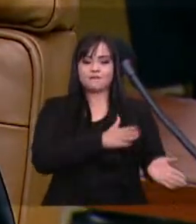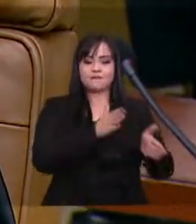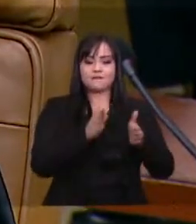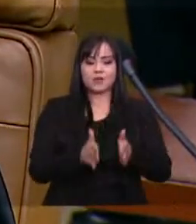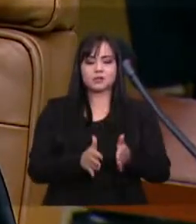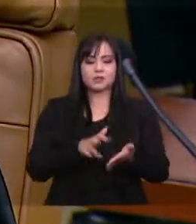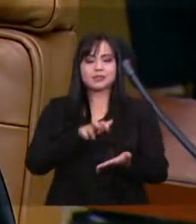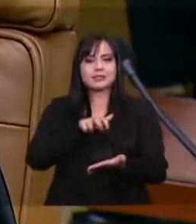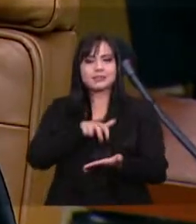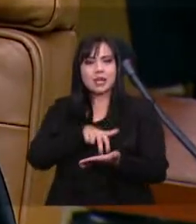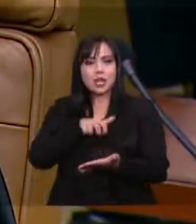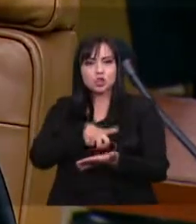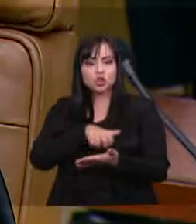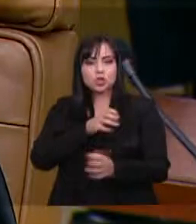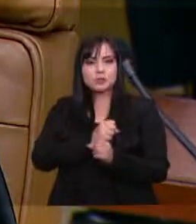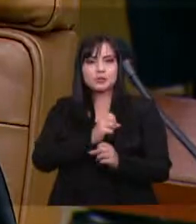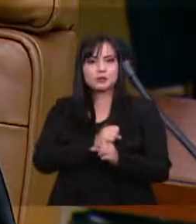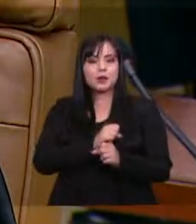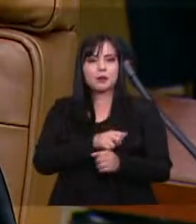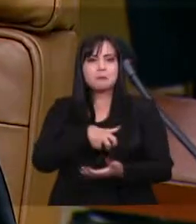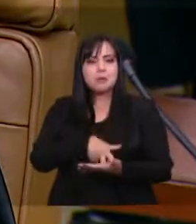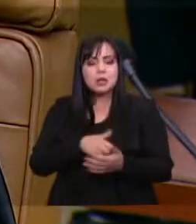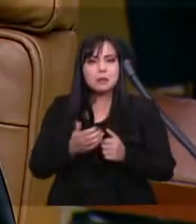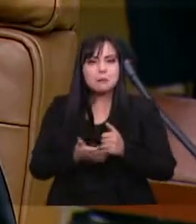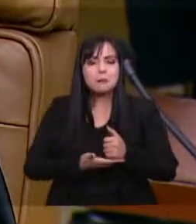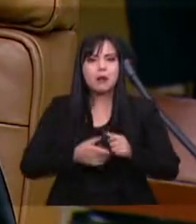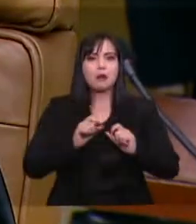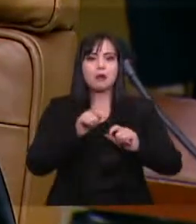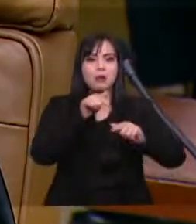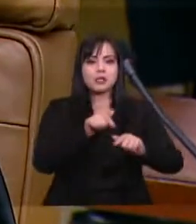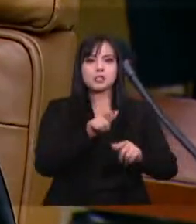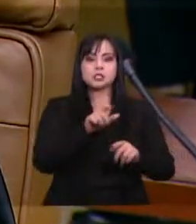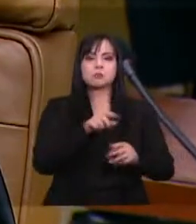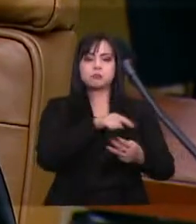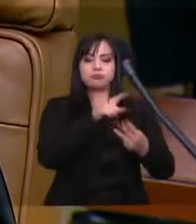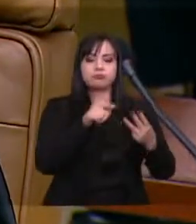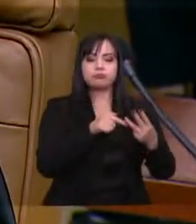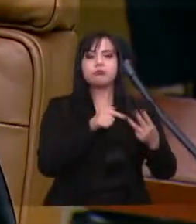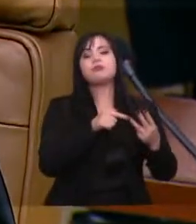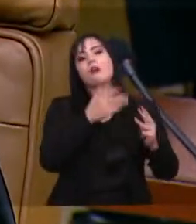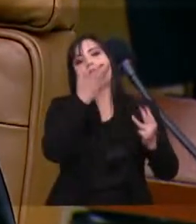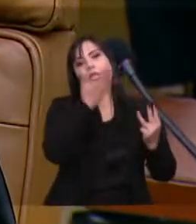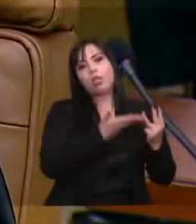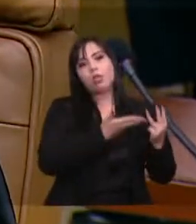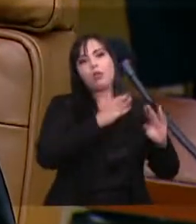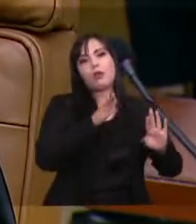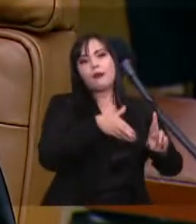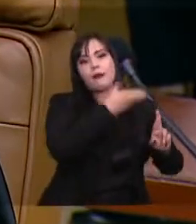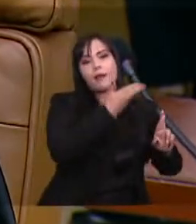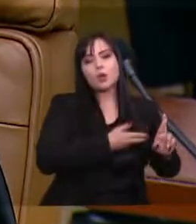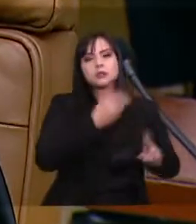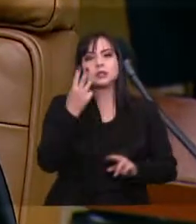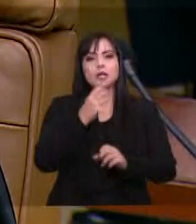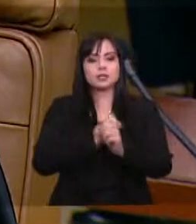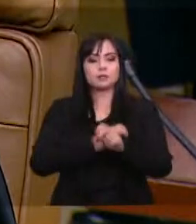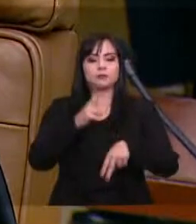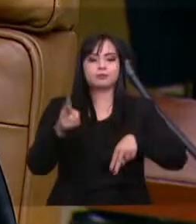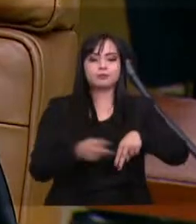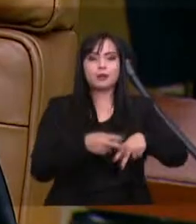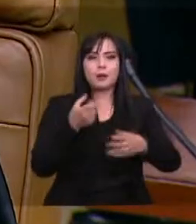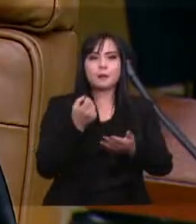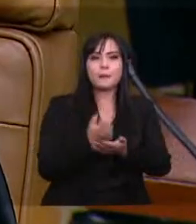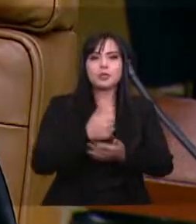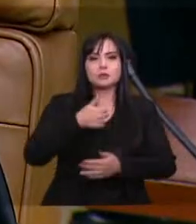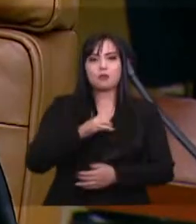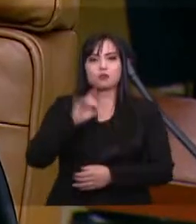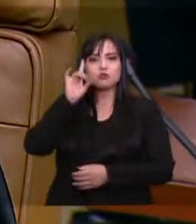da dosimetria fixo apenas base em relação a esse correu no mínimo legal ou seja três anos de reclusão e